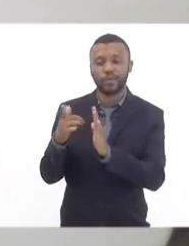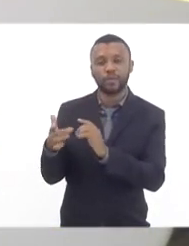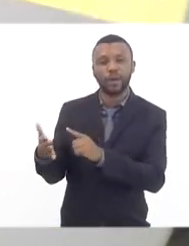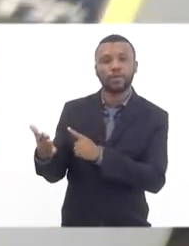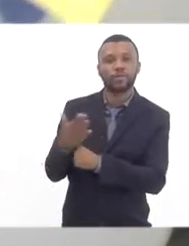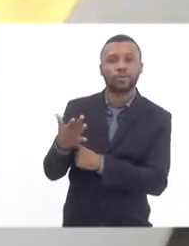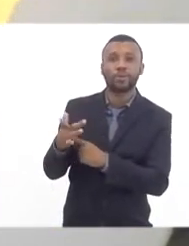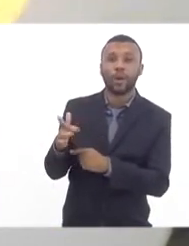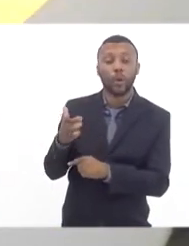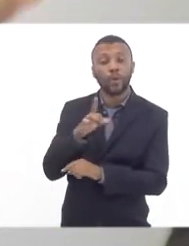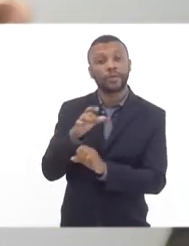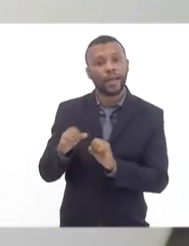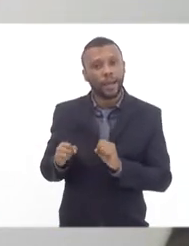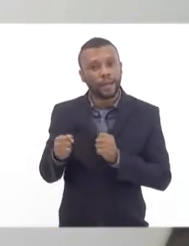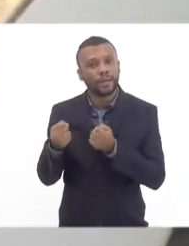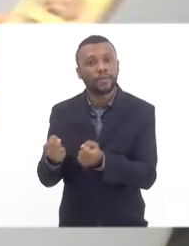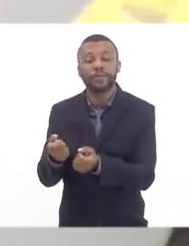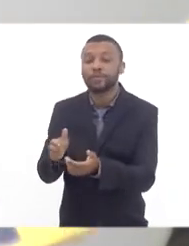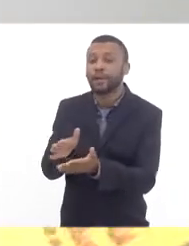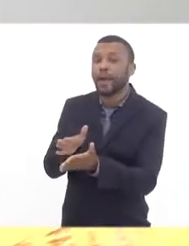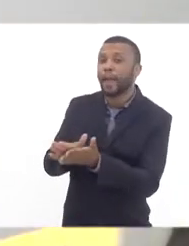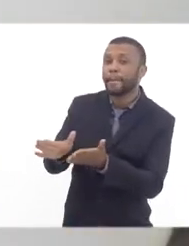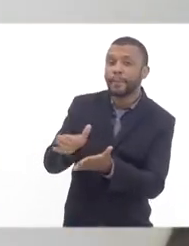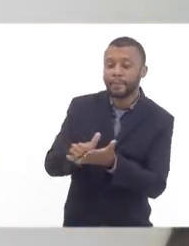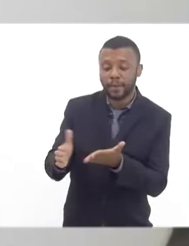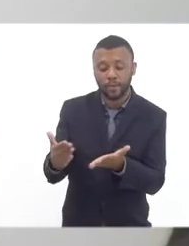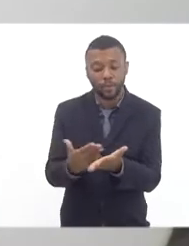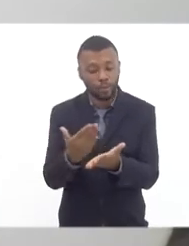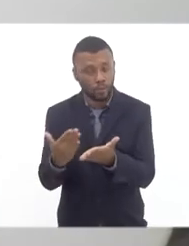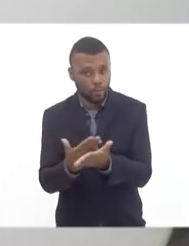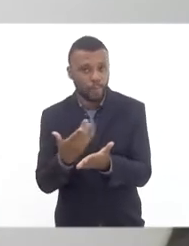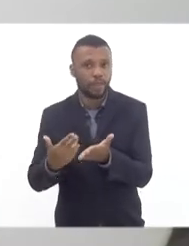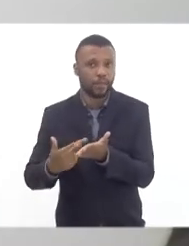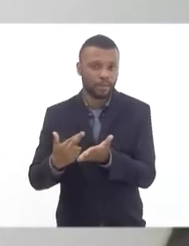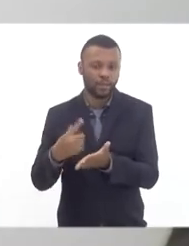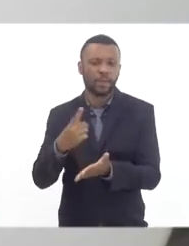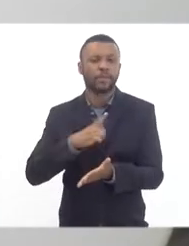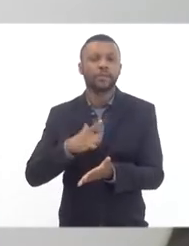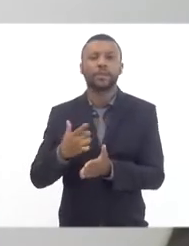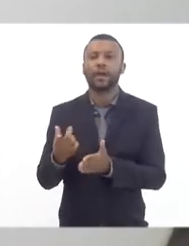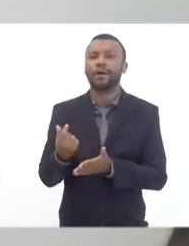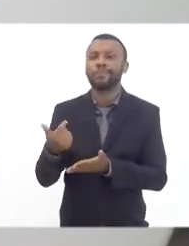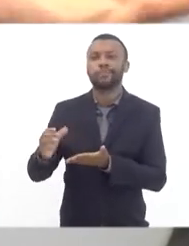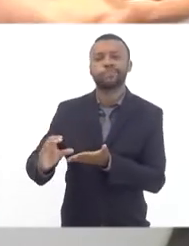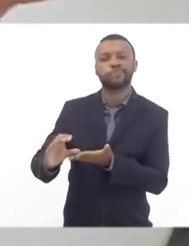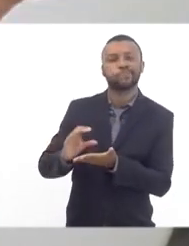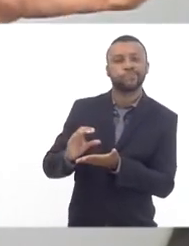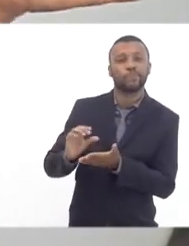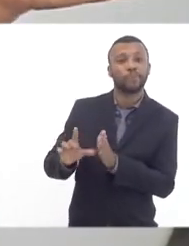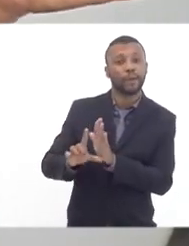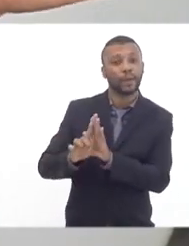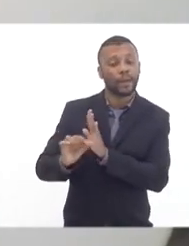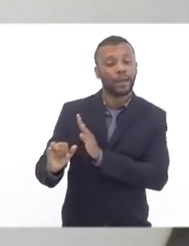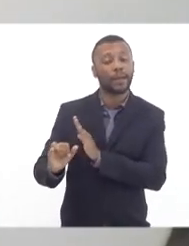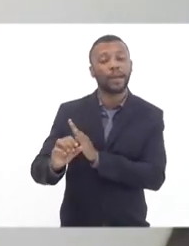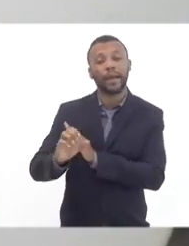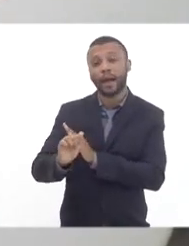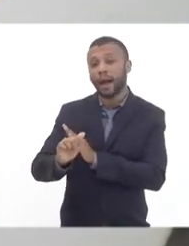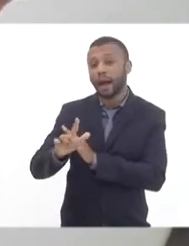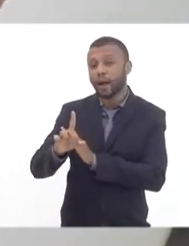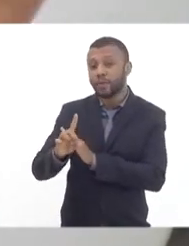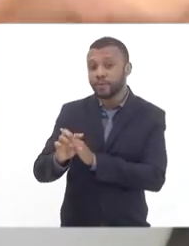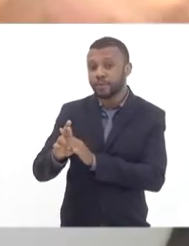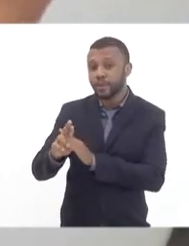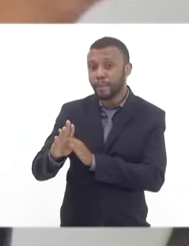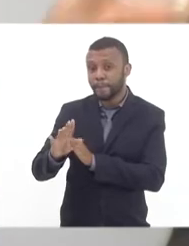imprimir aqui essa revista, né? A gente tinha dinheiro pela Lei Aldir Blanc para fazer 800 folhetos. E aí,